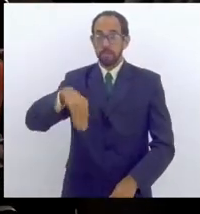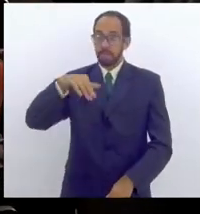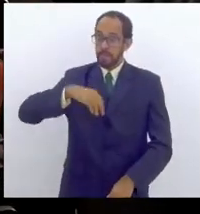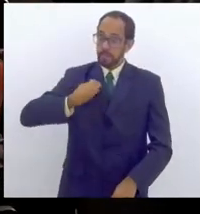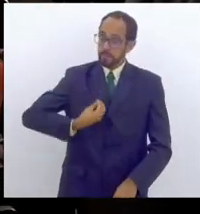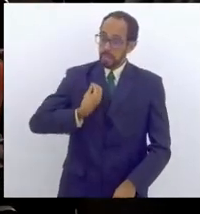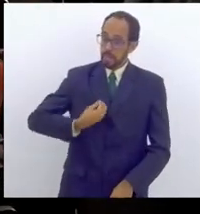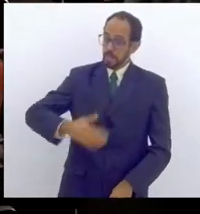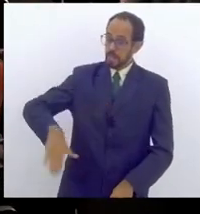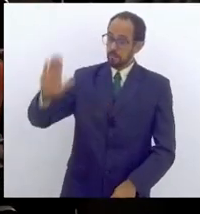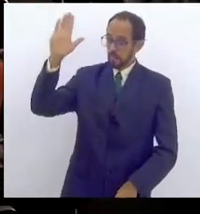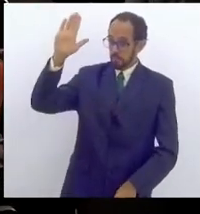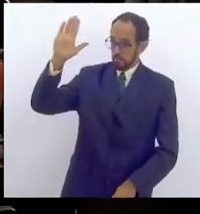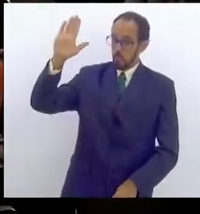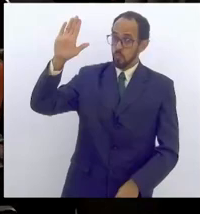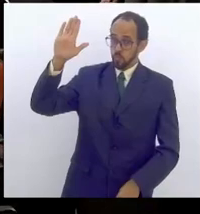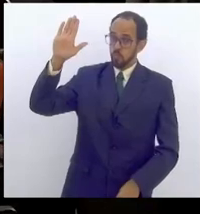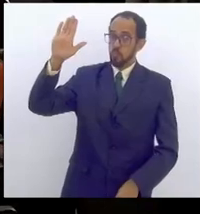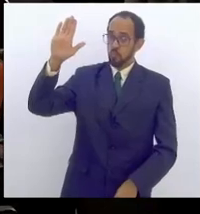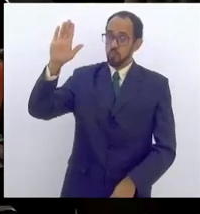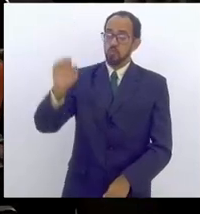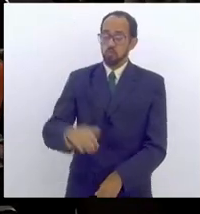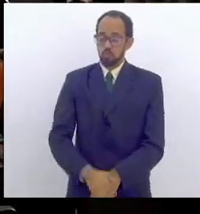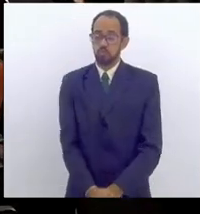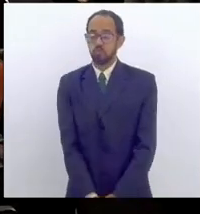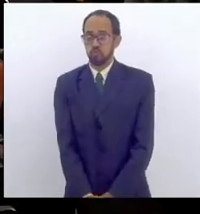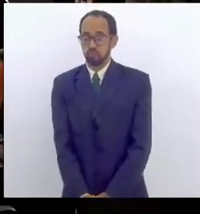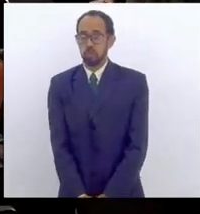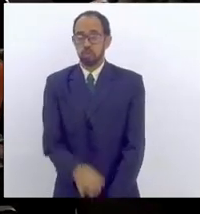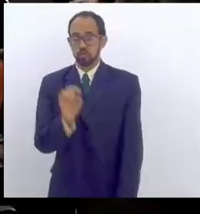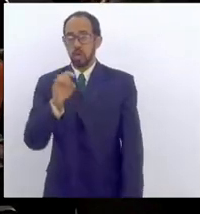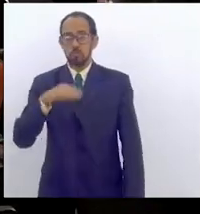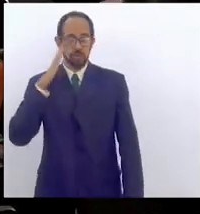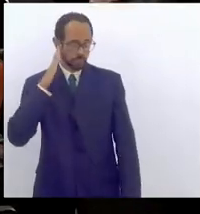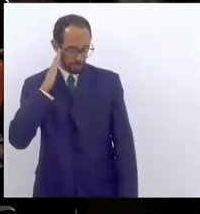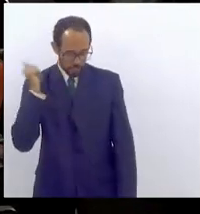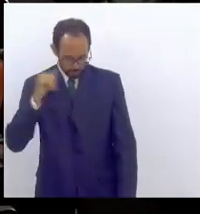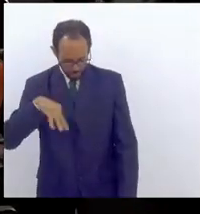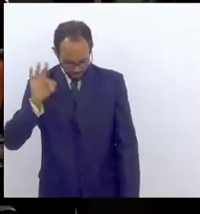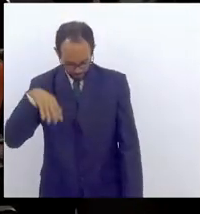diz eu. Daí mesmo, levanta sem vir a mão. No microfone. Só para a gente saber quem está aqui.